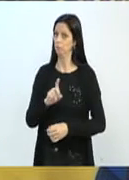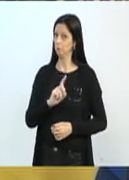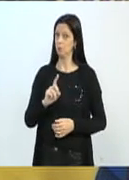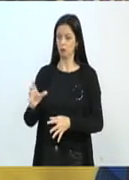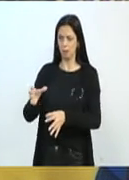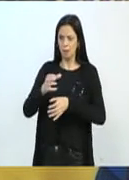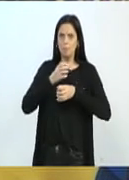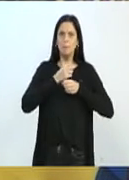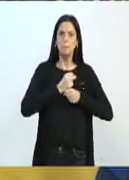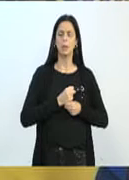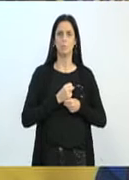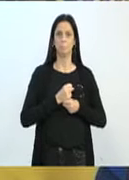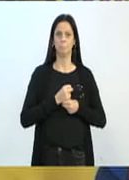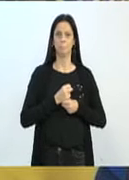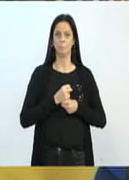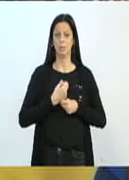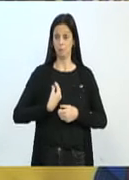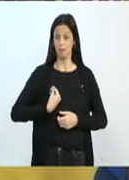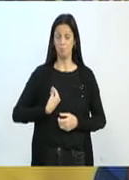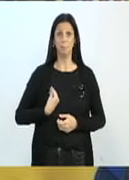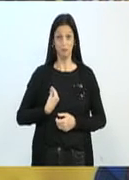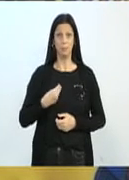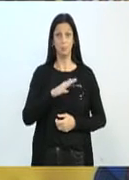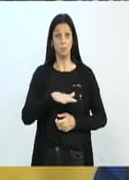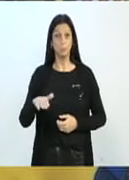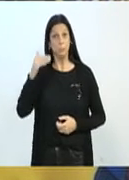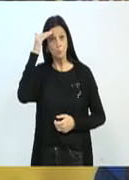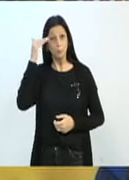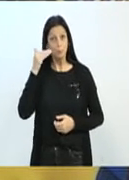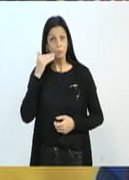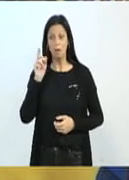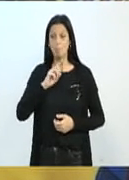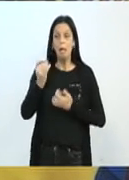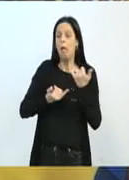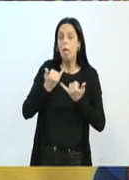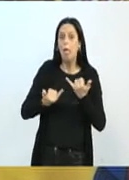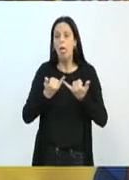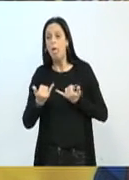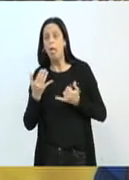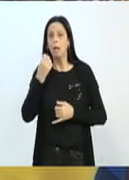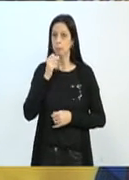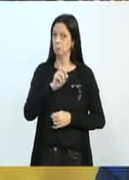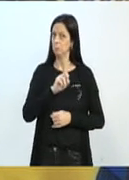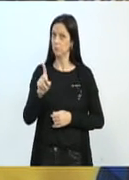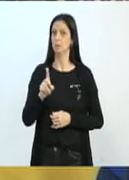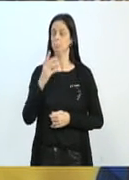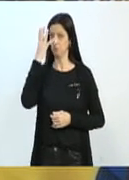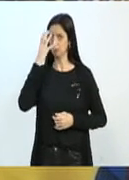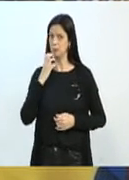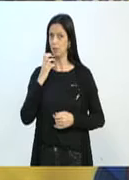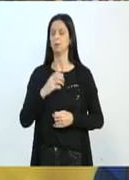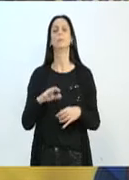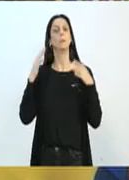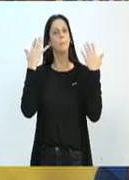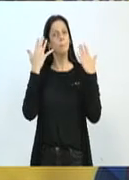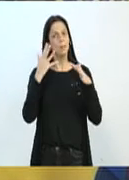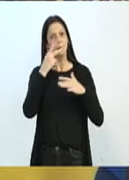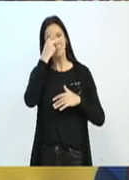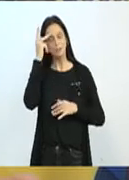adolescentes e não é brincadeira por isso eu quero parabenizar a todos os envolvidos pelo evento muito